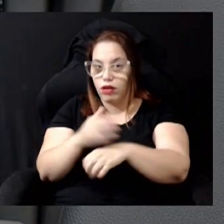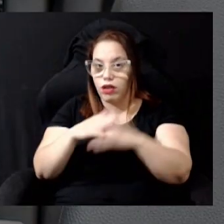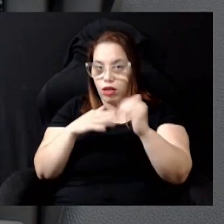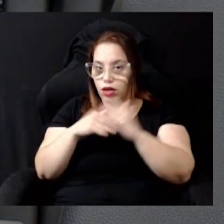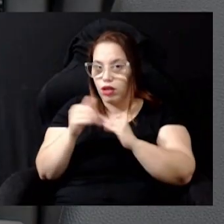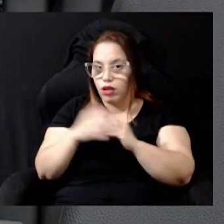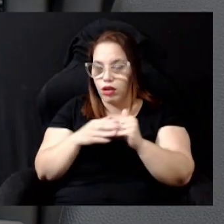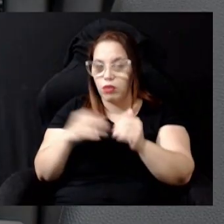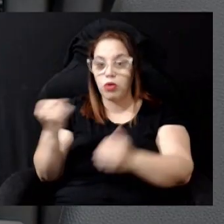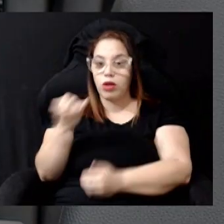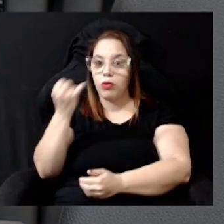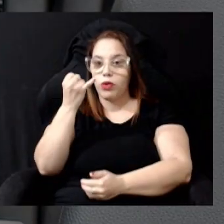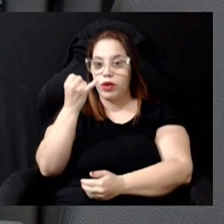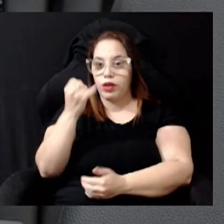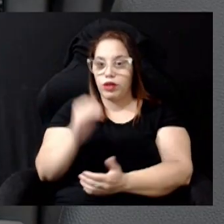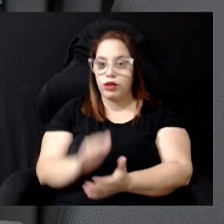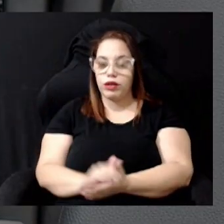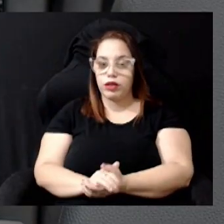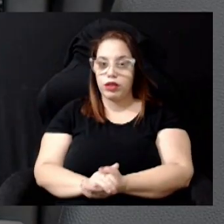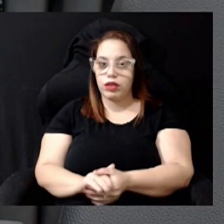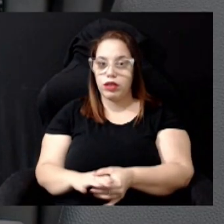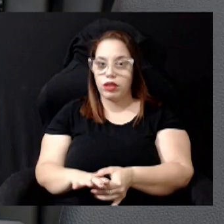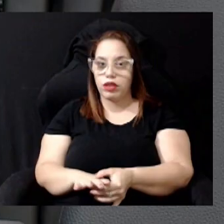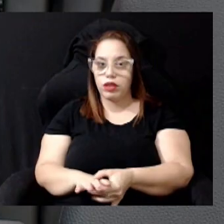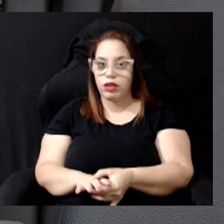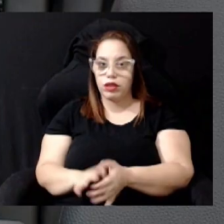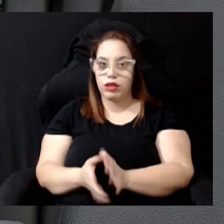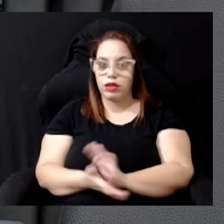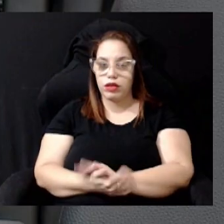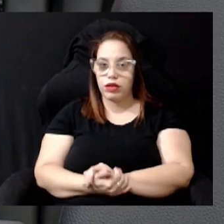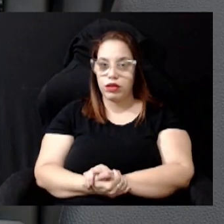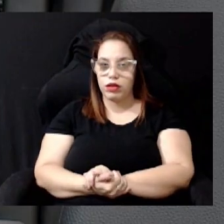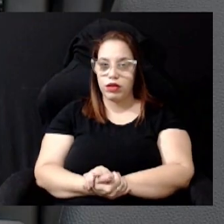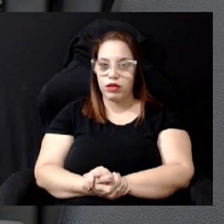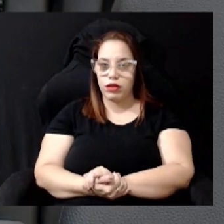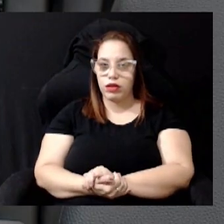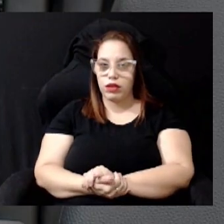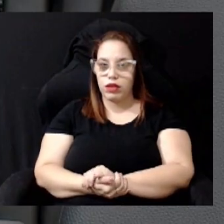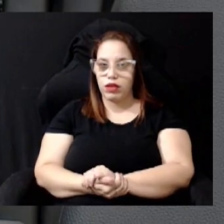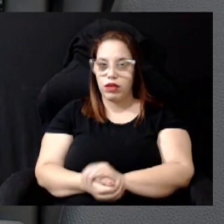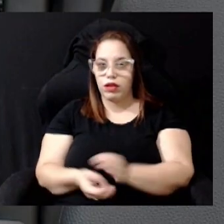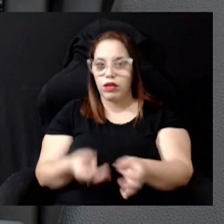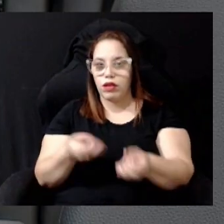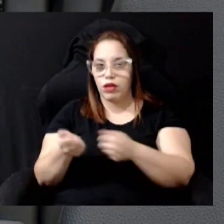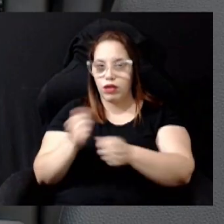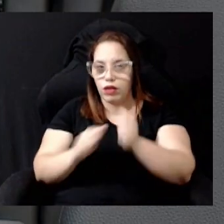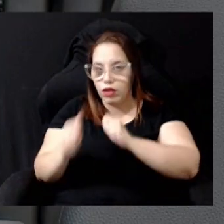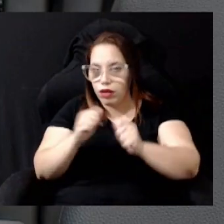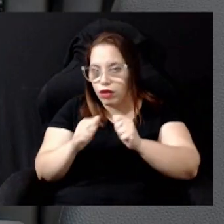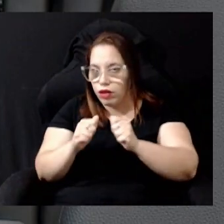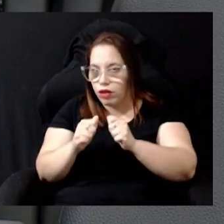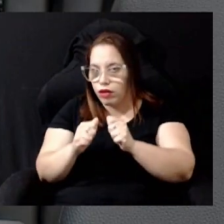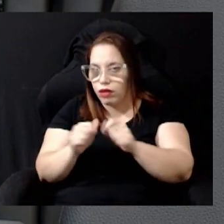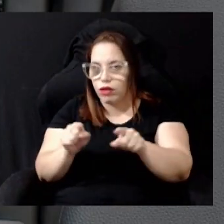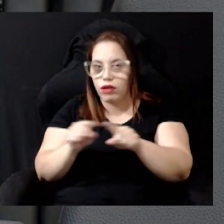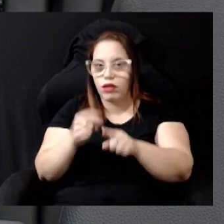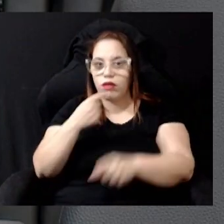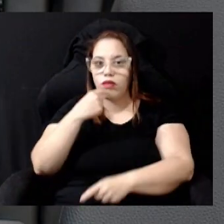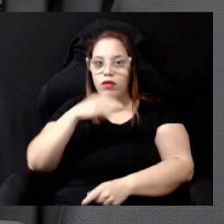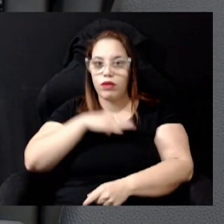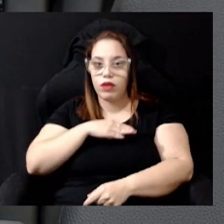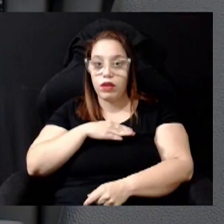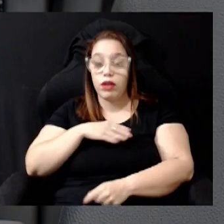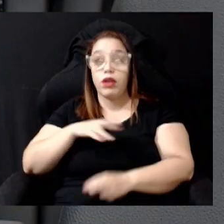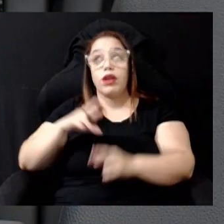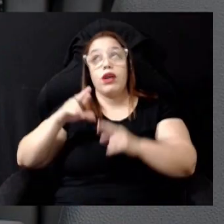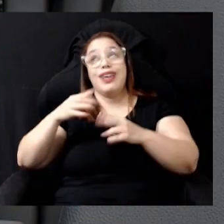importante. A gente tem relatos, né, dos associados, né, que Campinas ainda deixa muito a desejar. Na verdade,